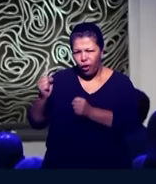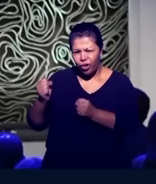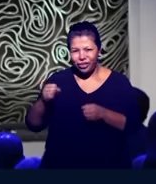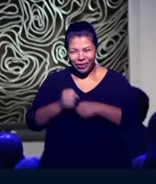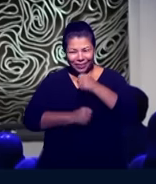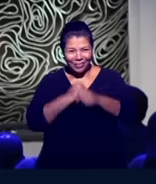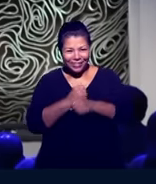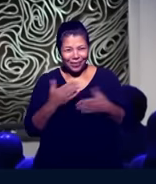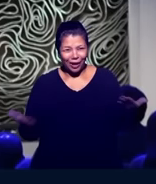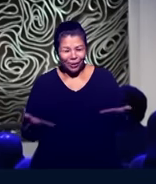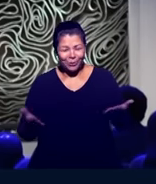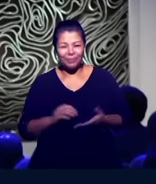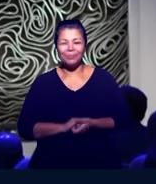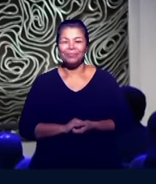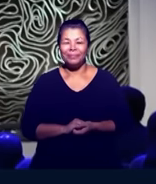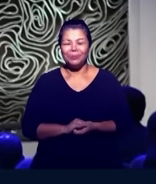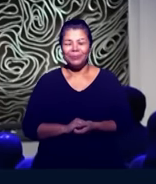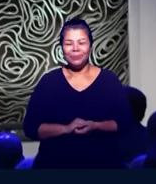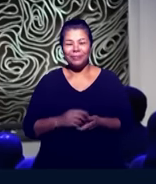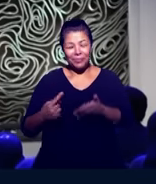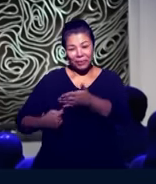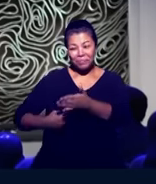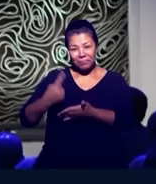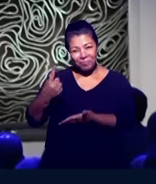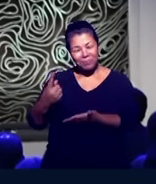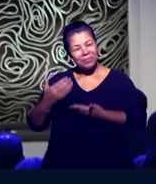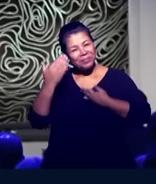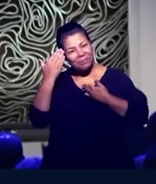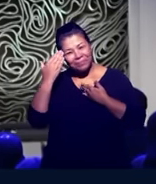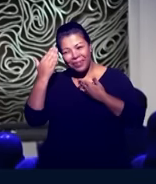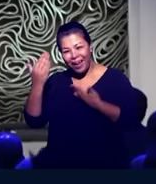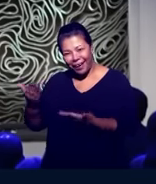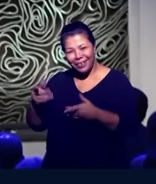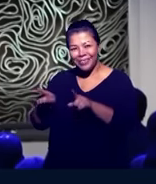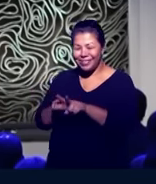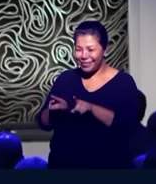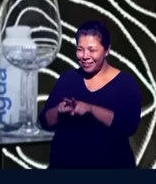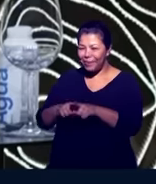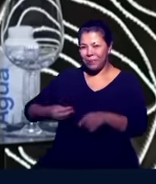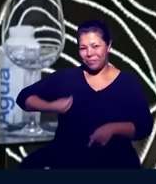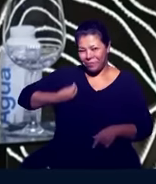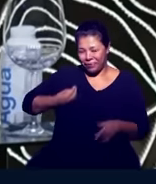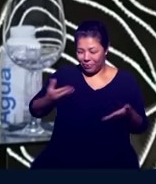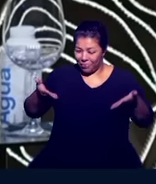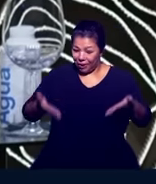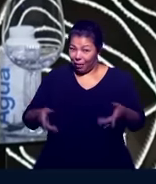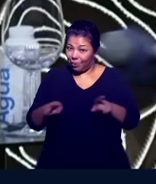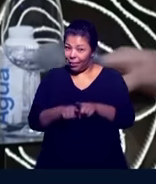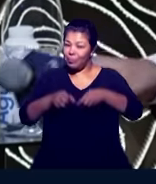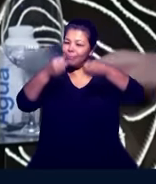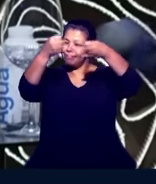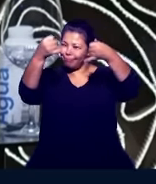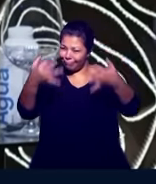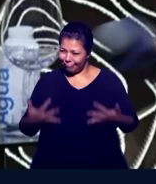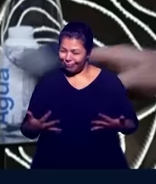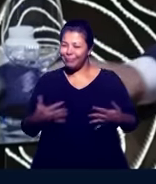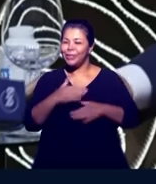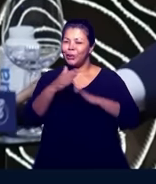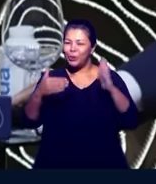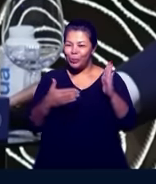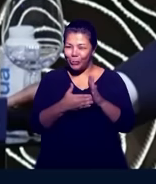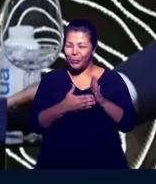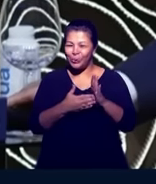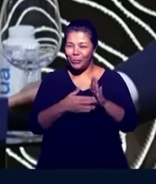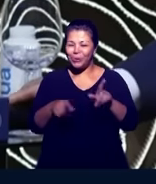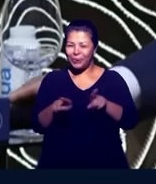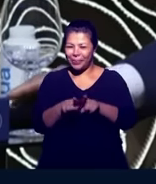bom primeiro lugar André queria te cumprimentar por mais uma vez poder estar aqui prestando esclarecimentos eu